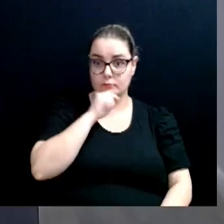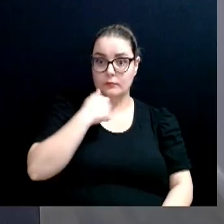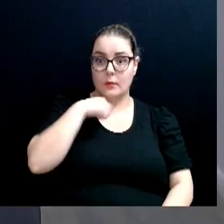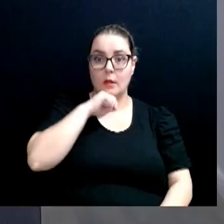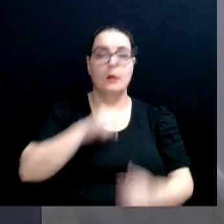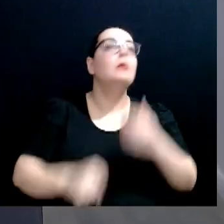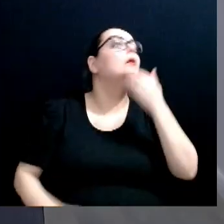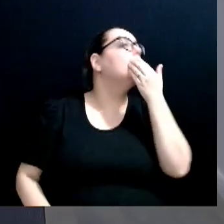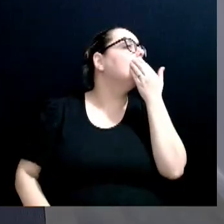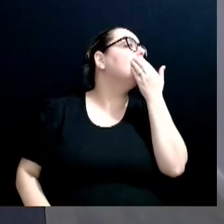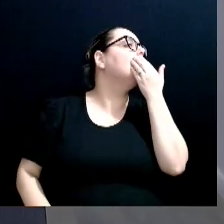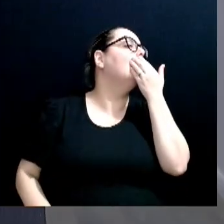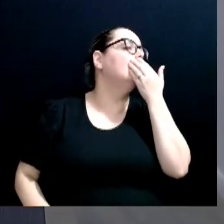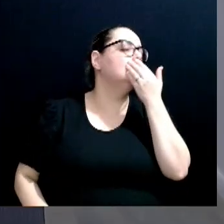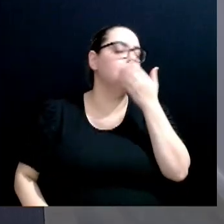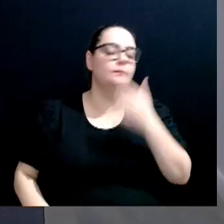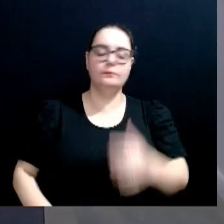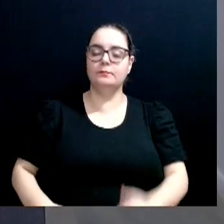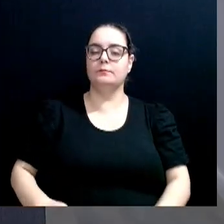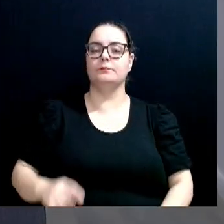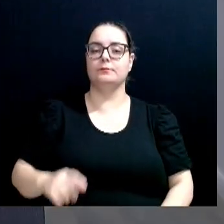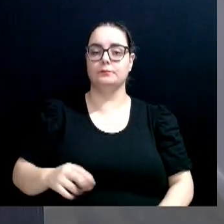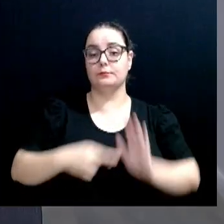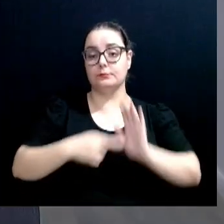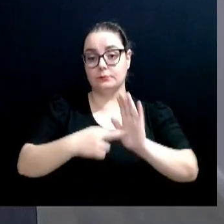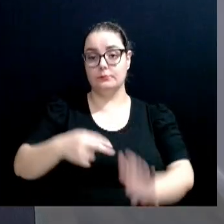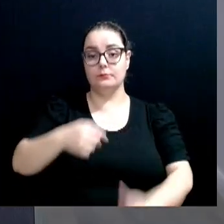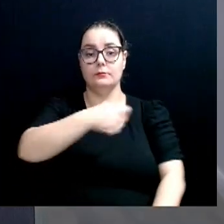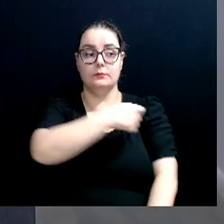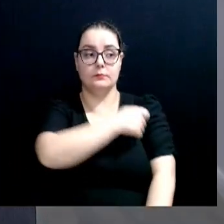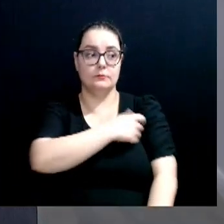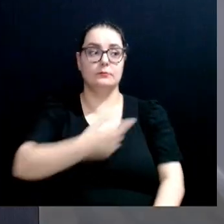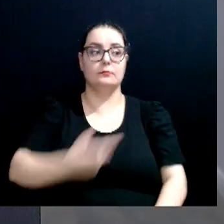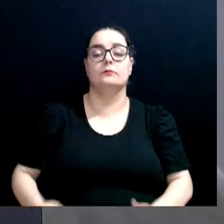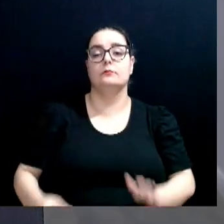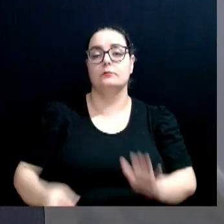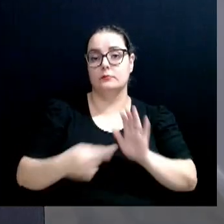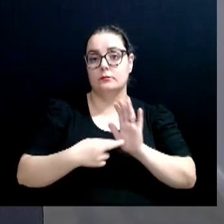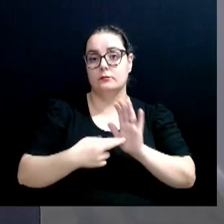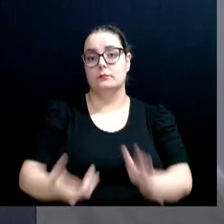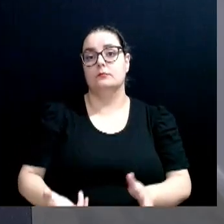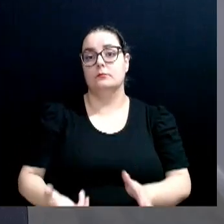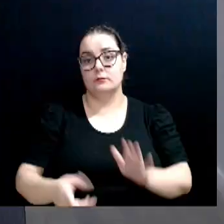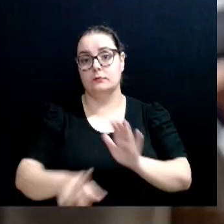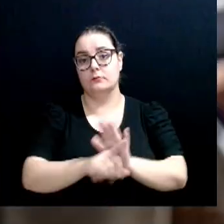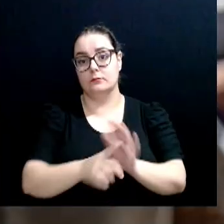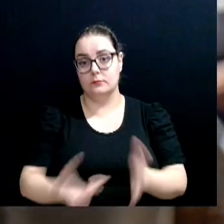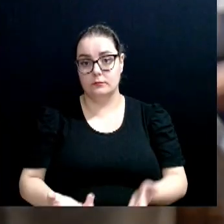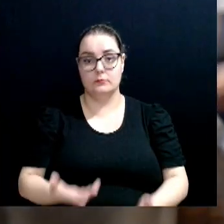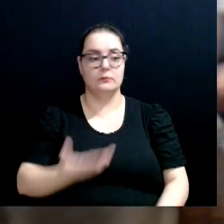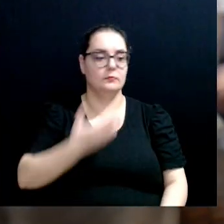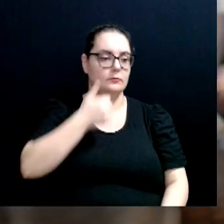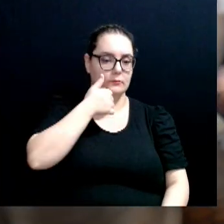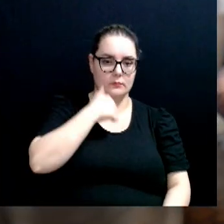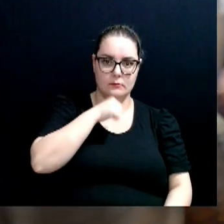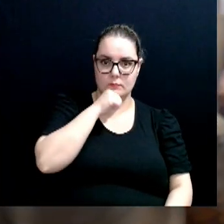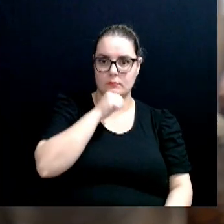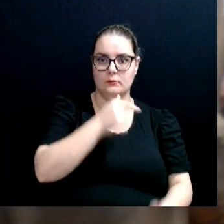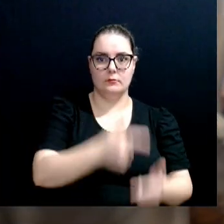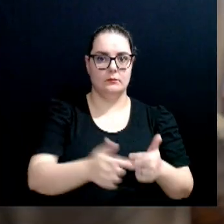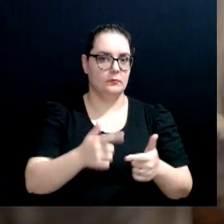representantes legais, as autoridades, porque uma mãe que tem um problema com droga, com filho, com marido, ou